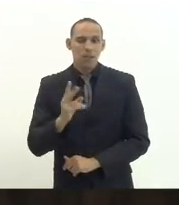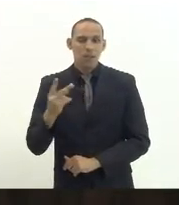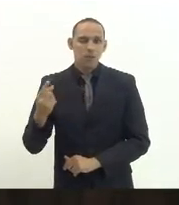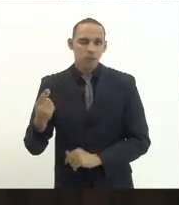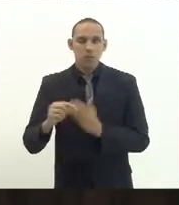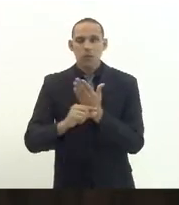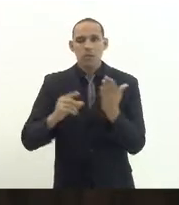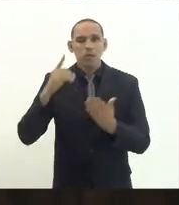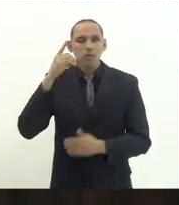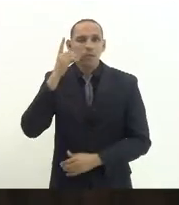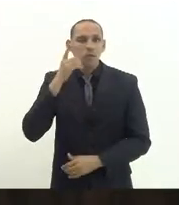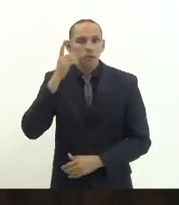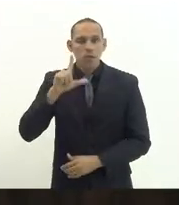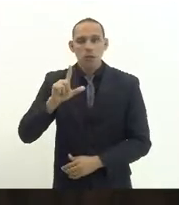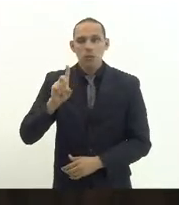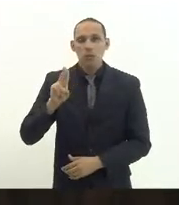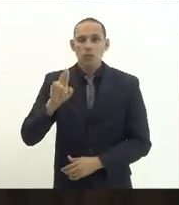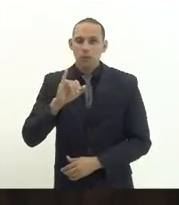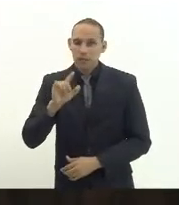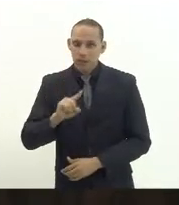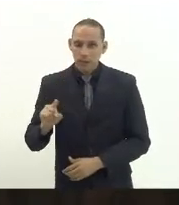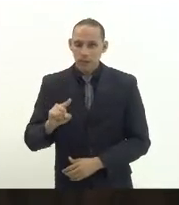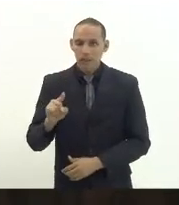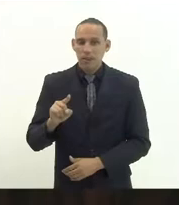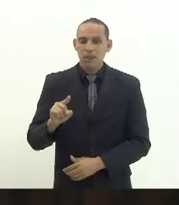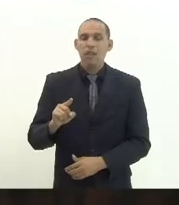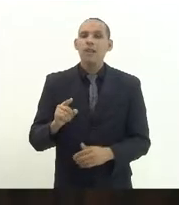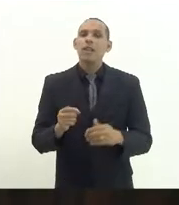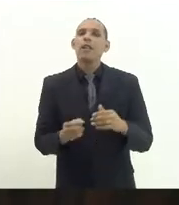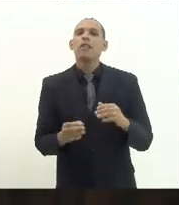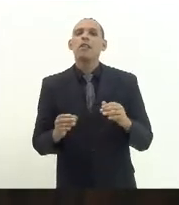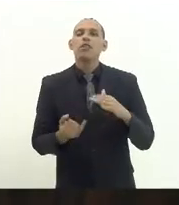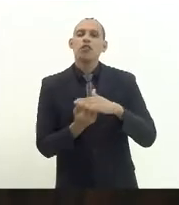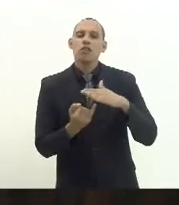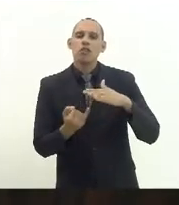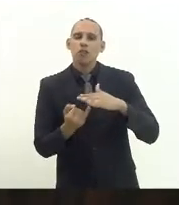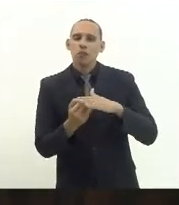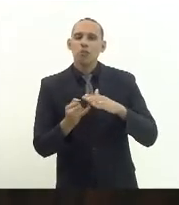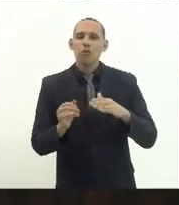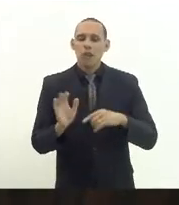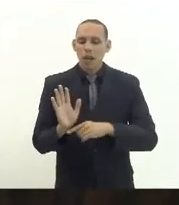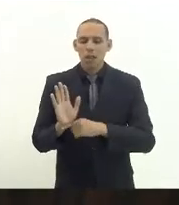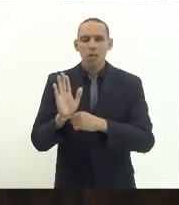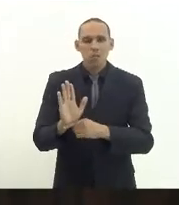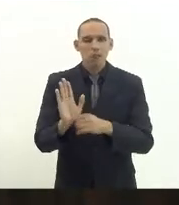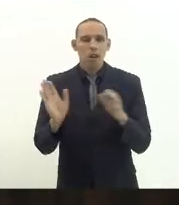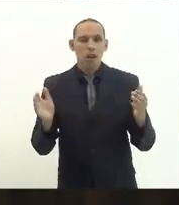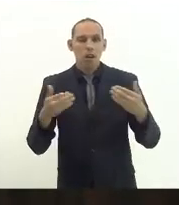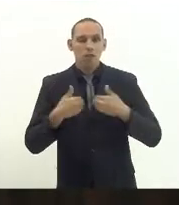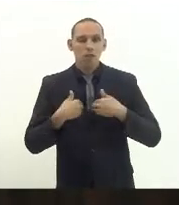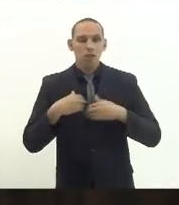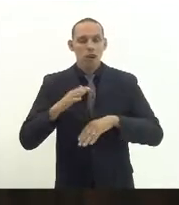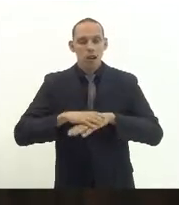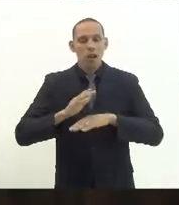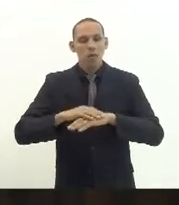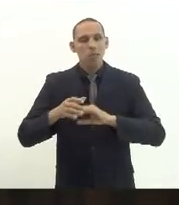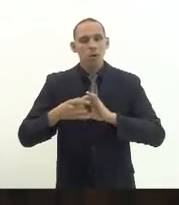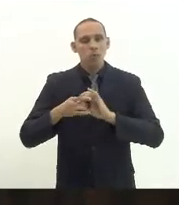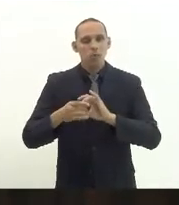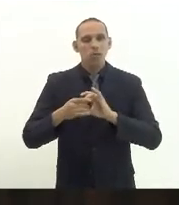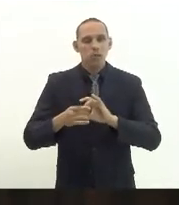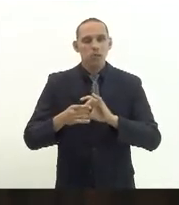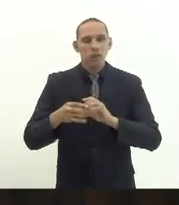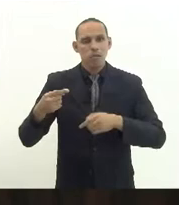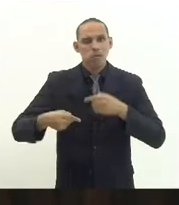autoria do deputado Luiz Martins considera de utilidade pública o Instituto de Amparo aos autistas mãos Unidas em discussão